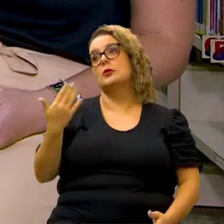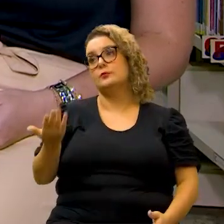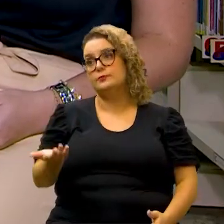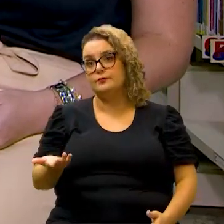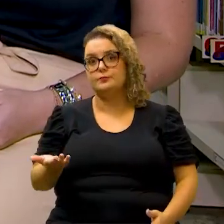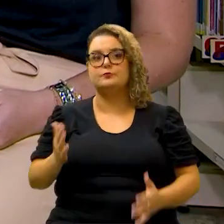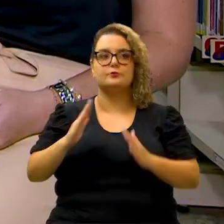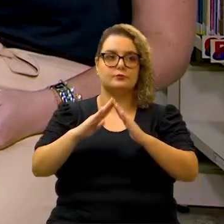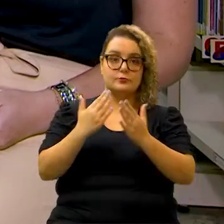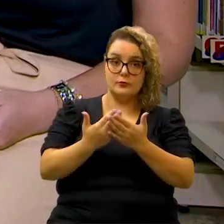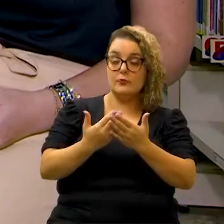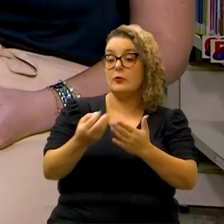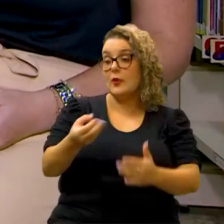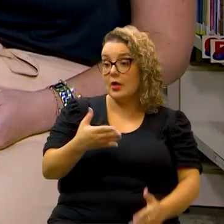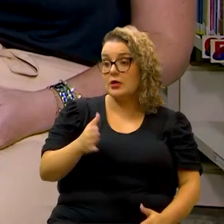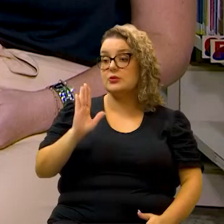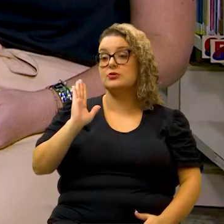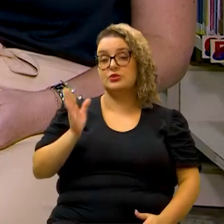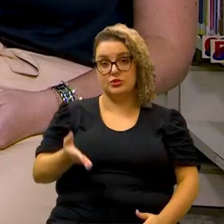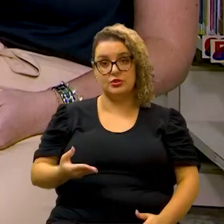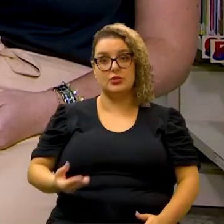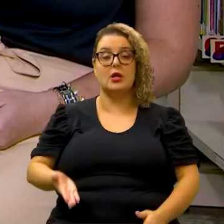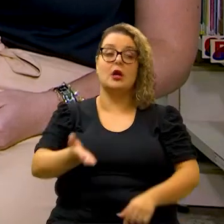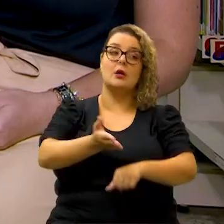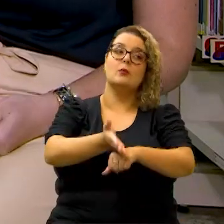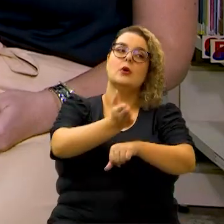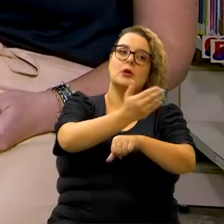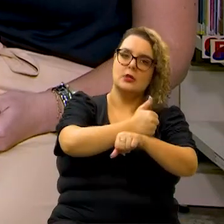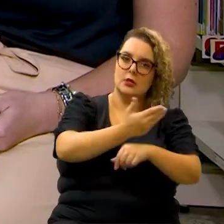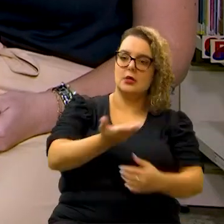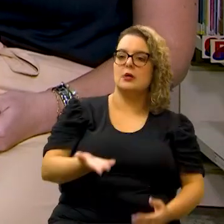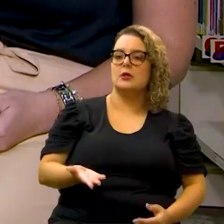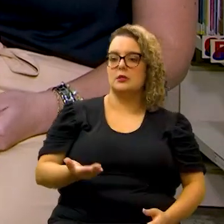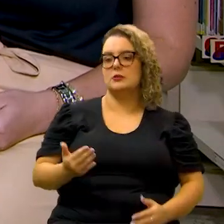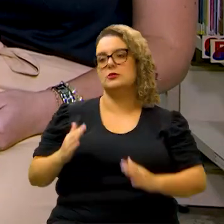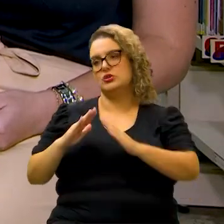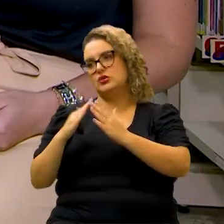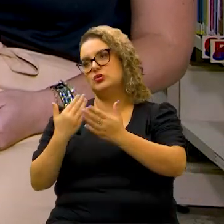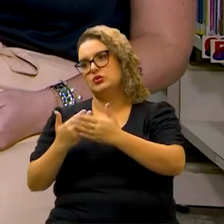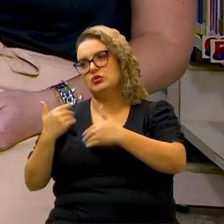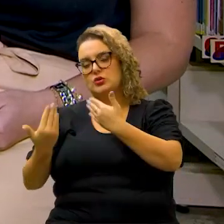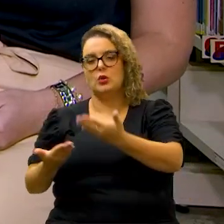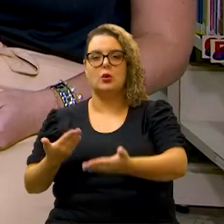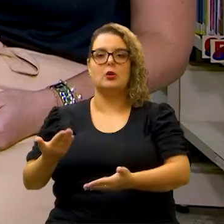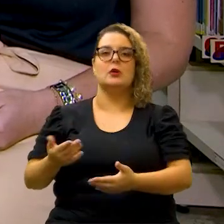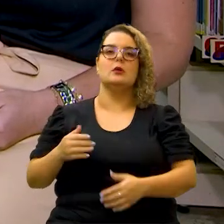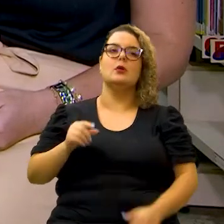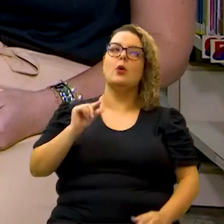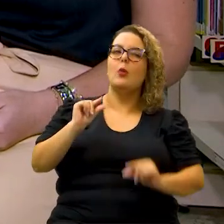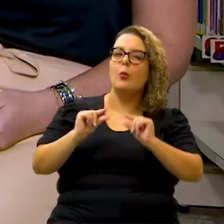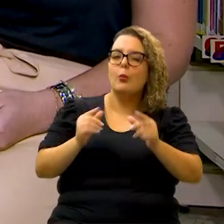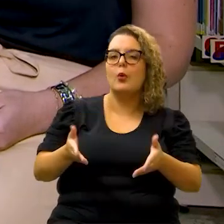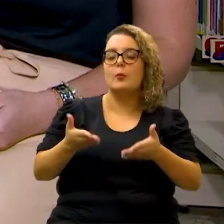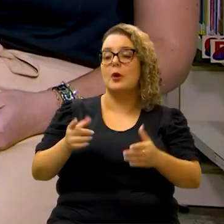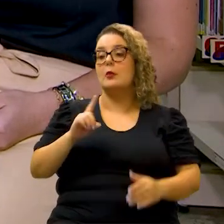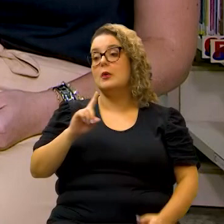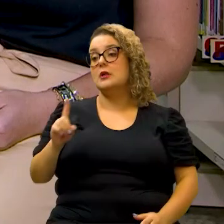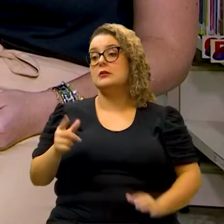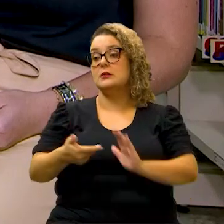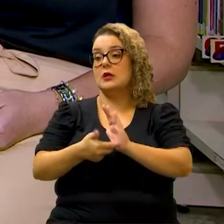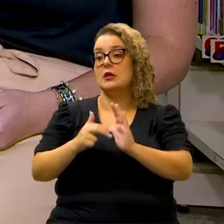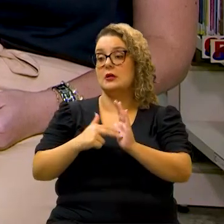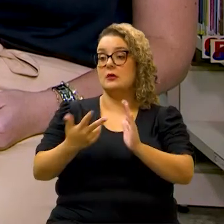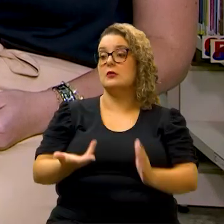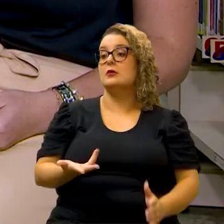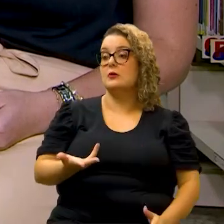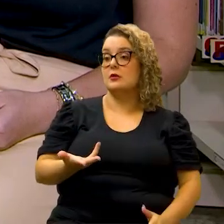mais que seja uma escola nova, mas eles já passaram anteriormente por eles, então se torna um pouco mais leve. Isso não quer